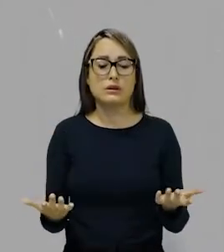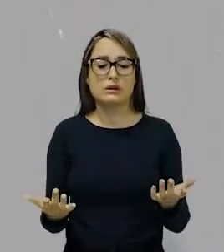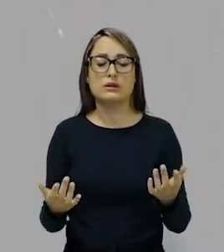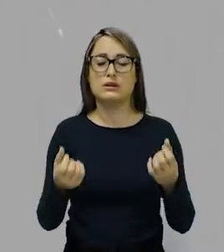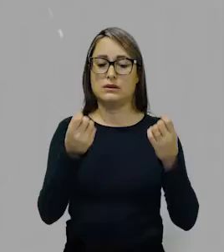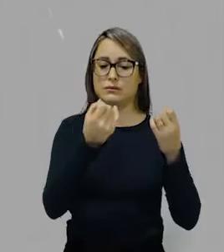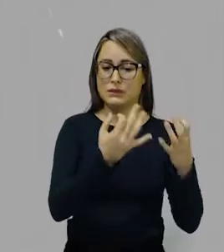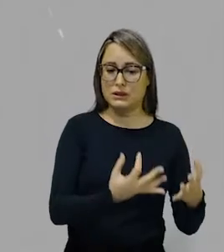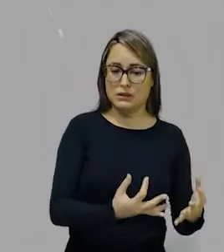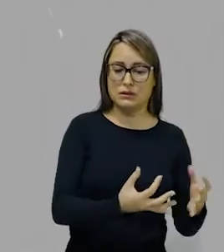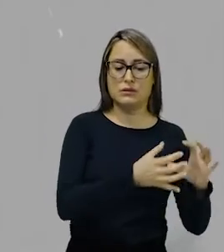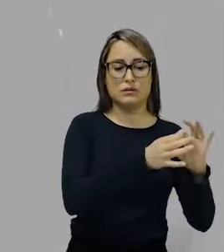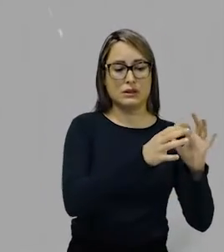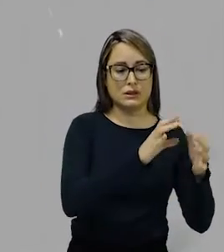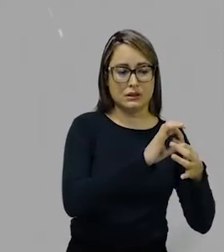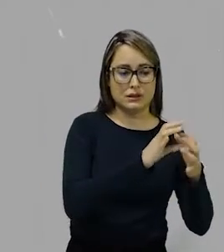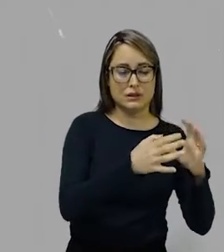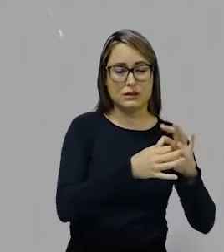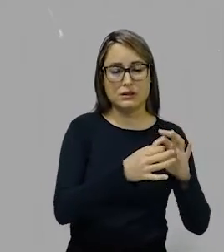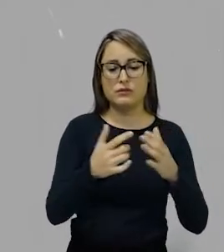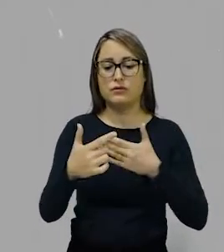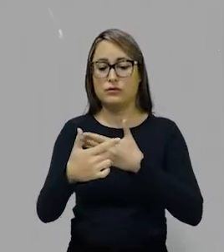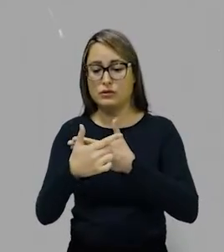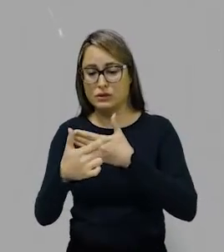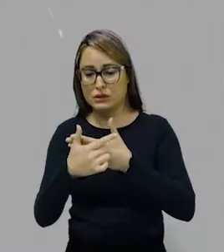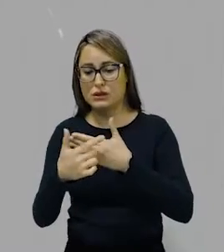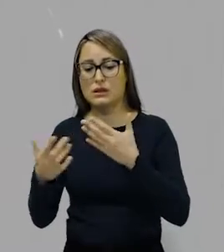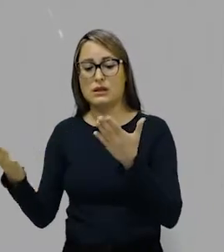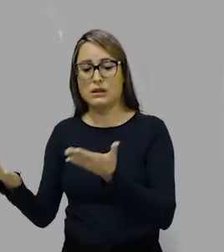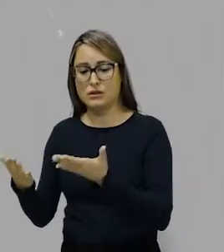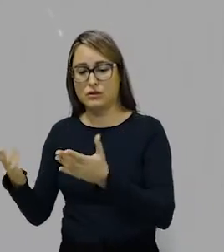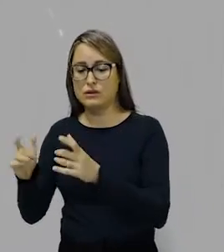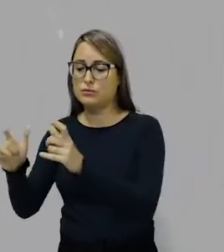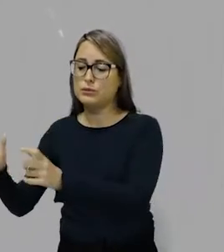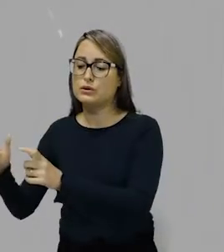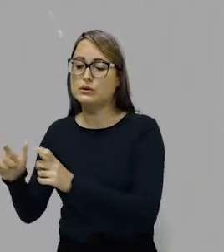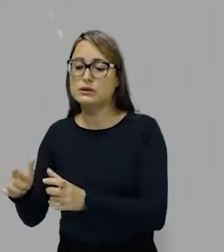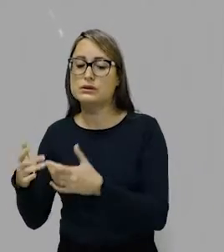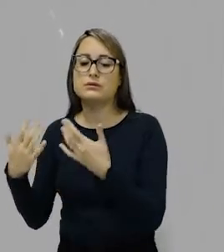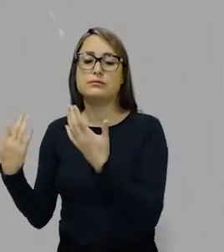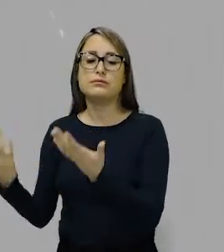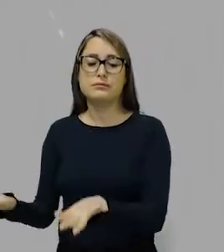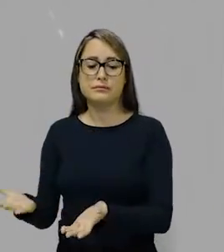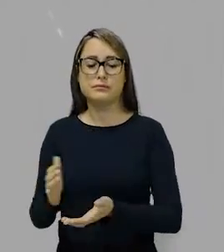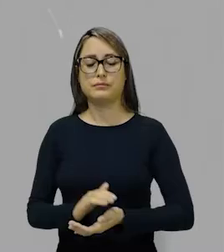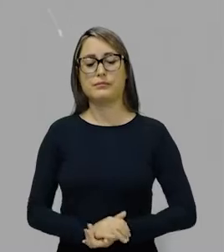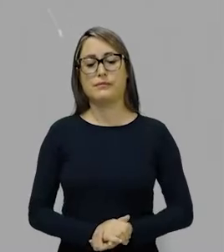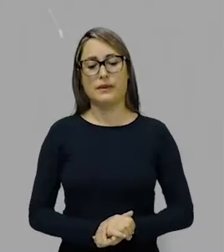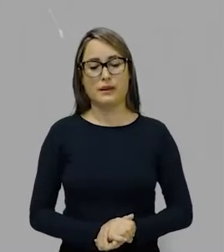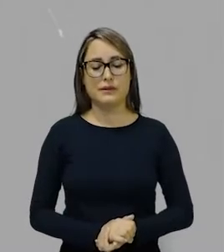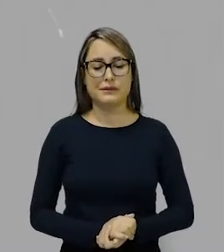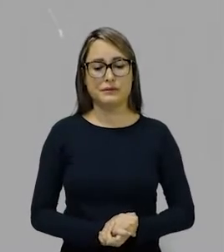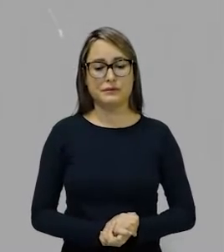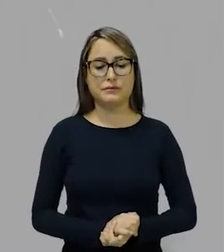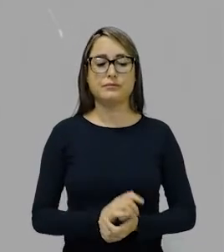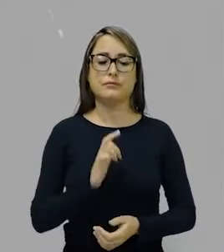cadeia, isomeria de função, agora isomeria de posição. Então, nós vamos